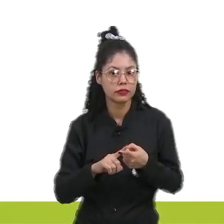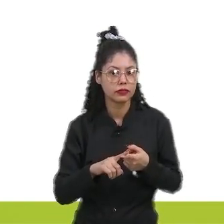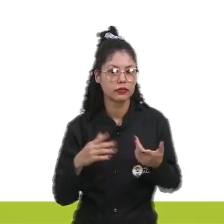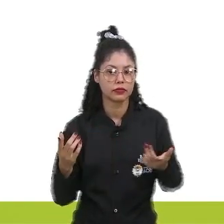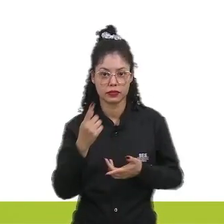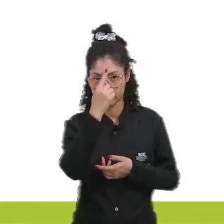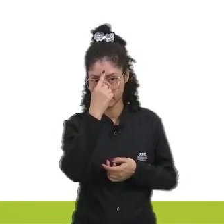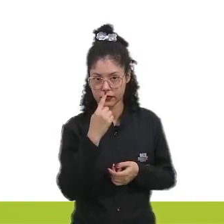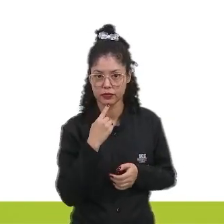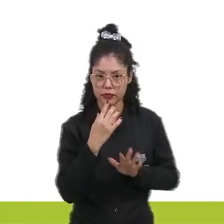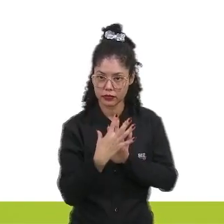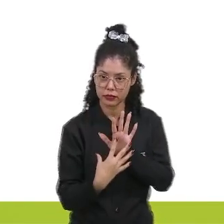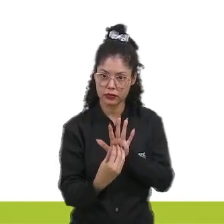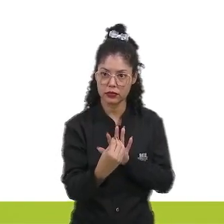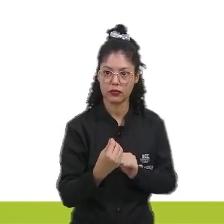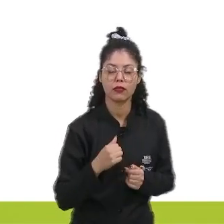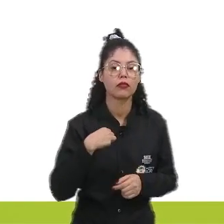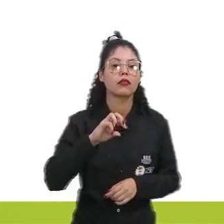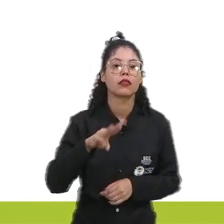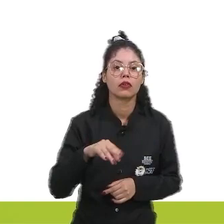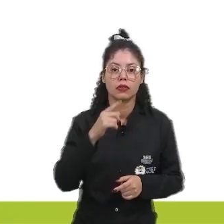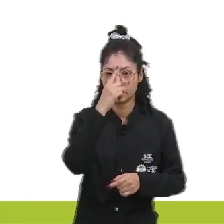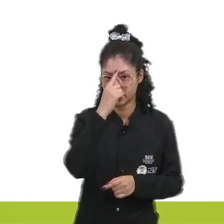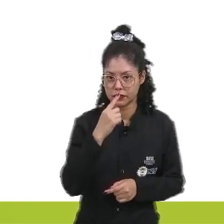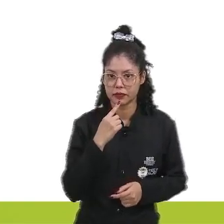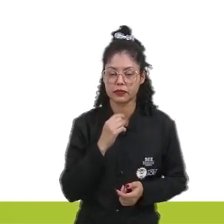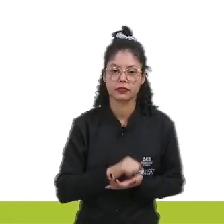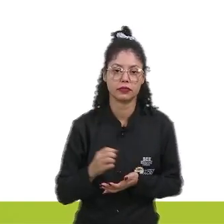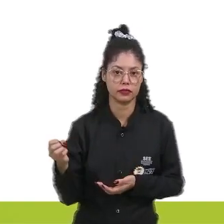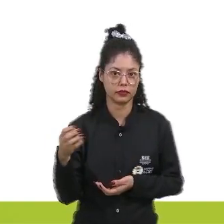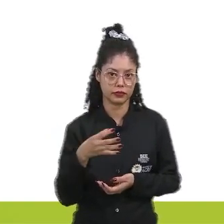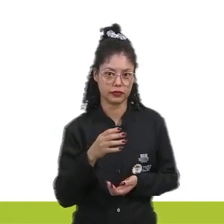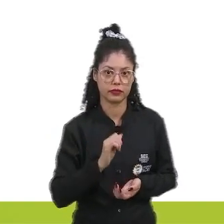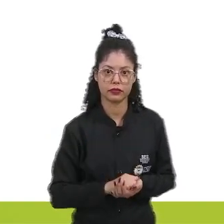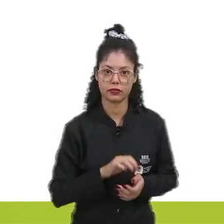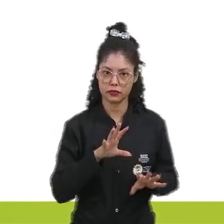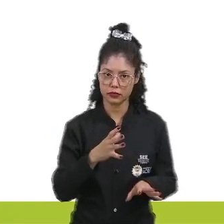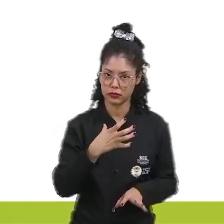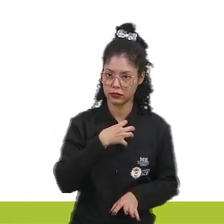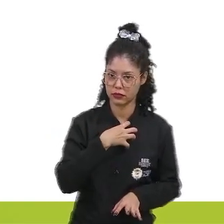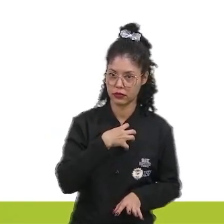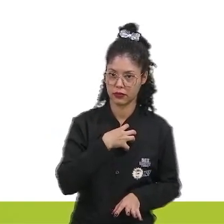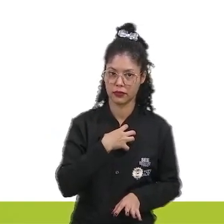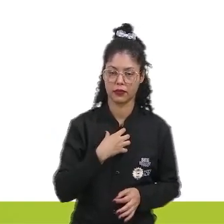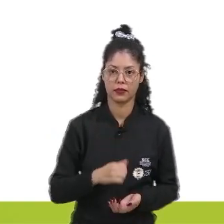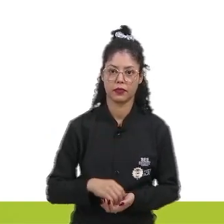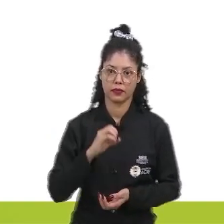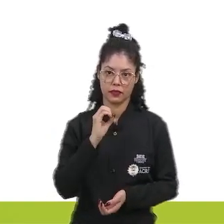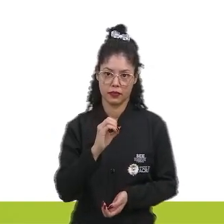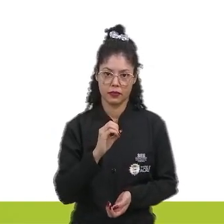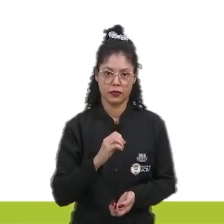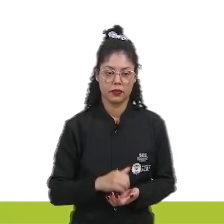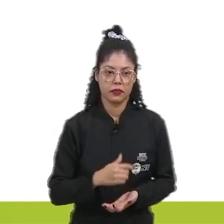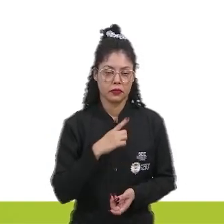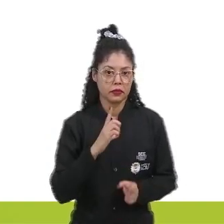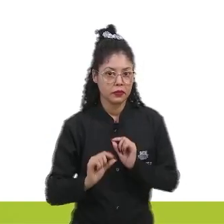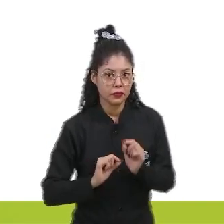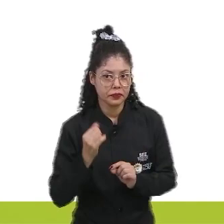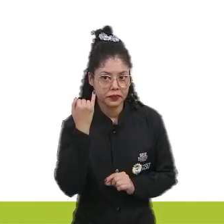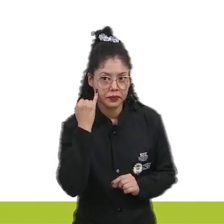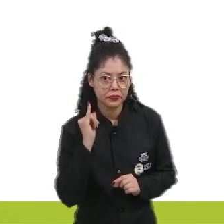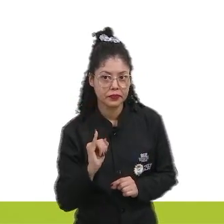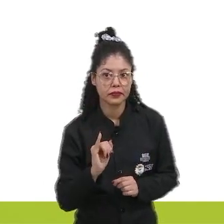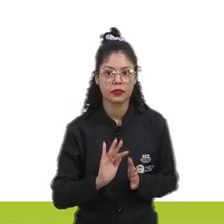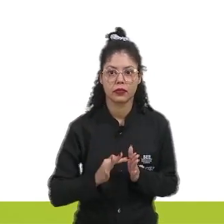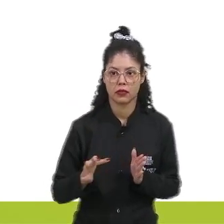Porque é a imagem projetada. Quem é o y? É a irmã mais nova. Nesse momento a irmã mais nova vale zero. Então eu vou ter o que? A ideia do